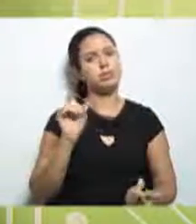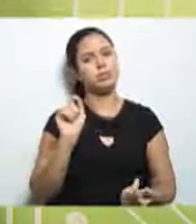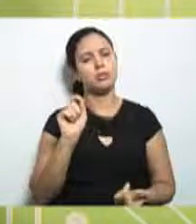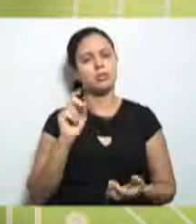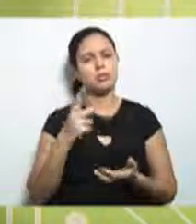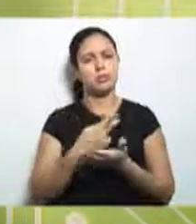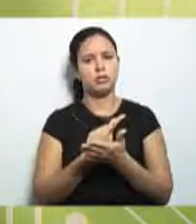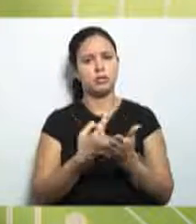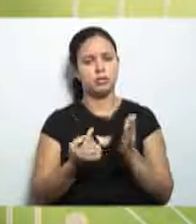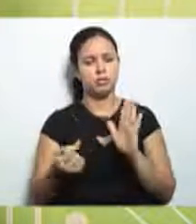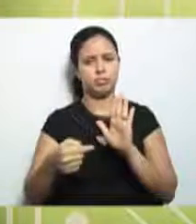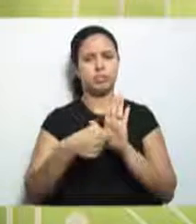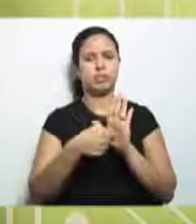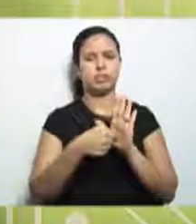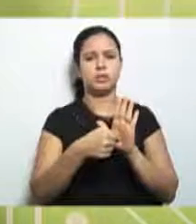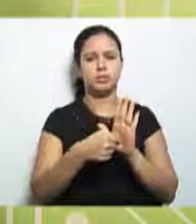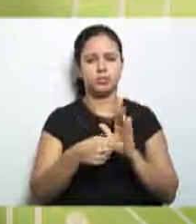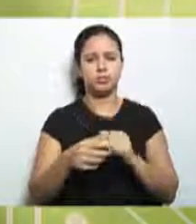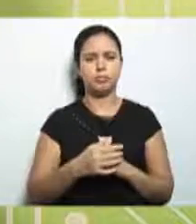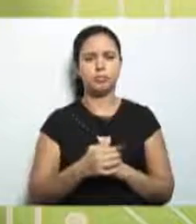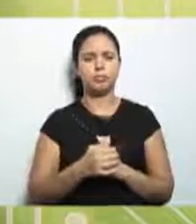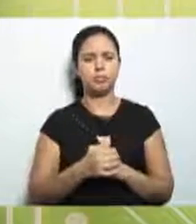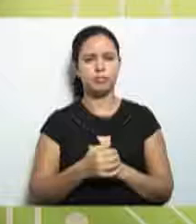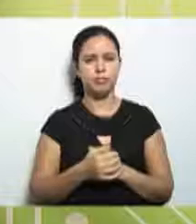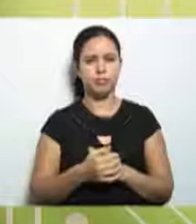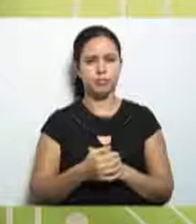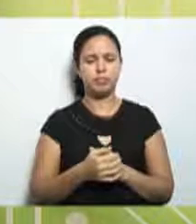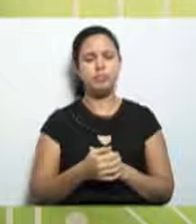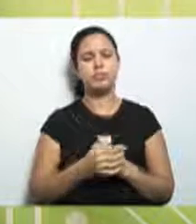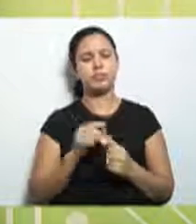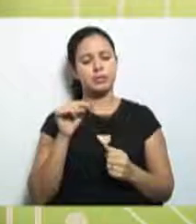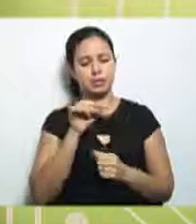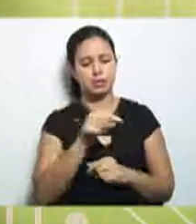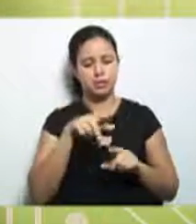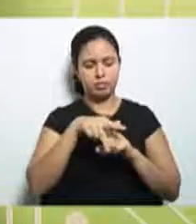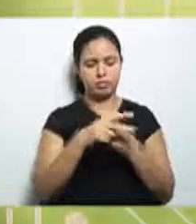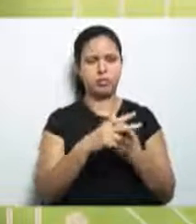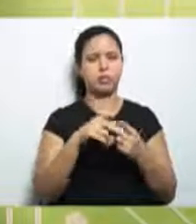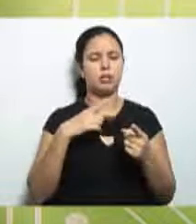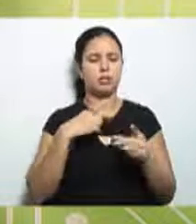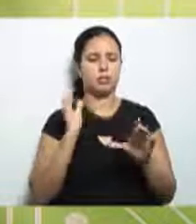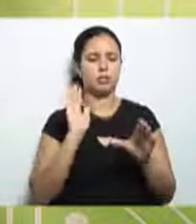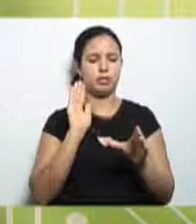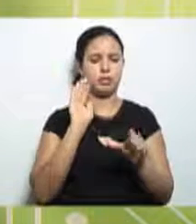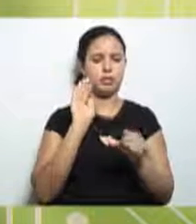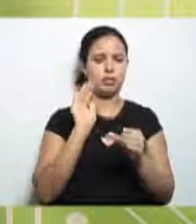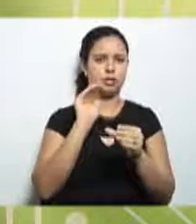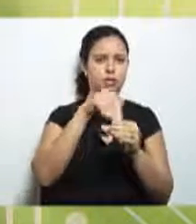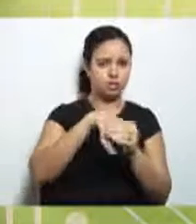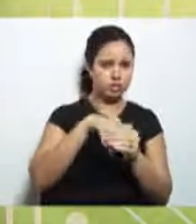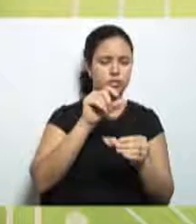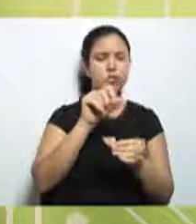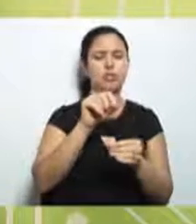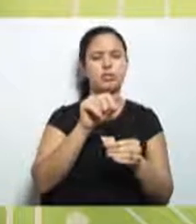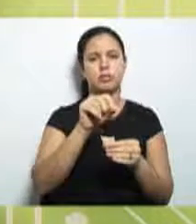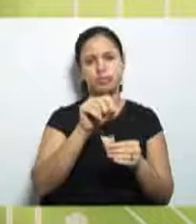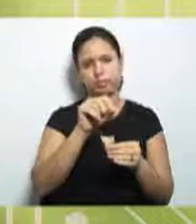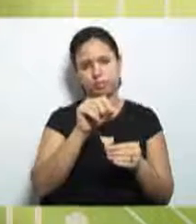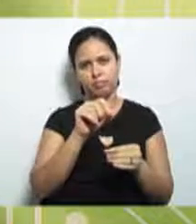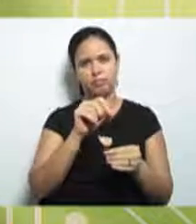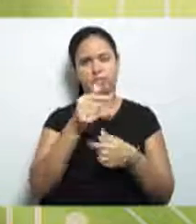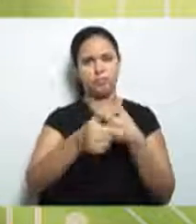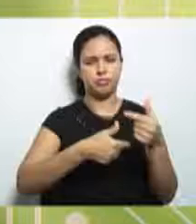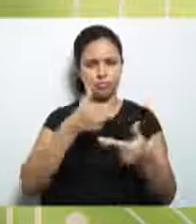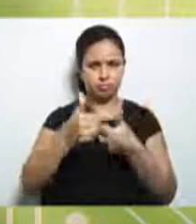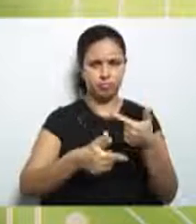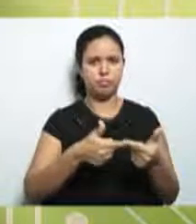que a máquina exista. Há na máquina trabalho investido. É isso que dá valor aos bens. É o trabalho